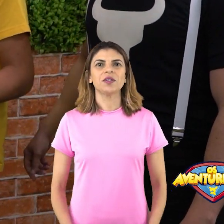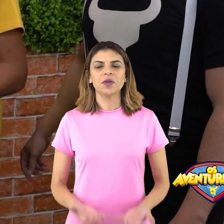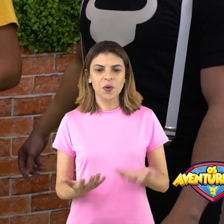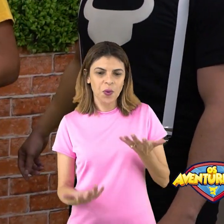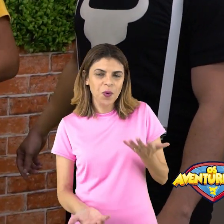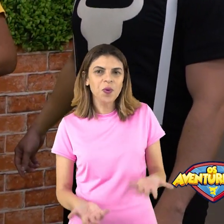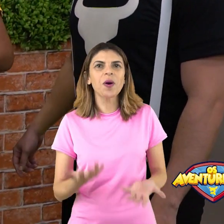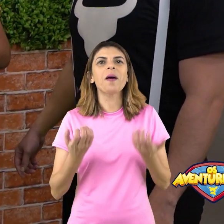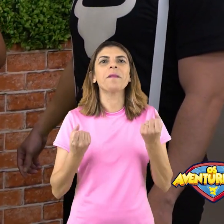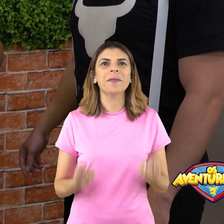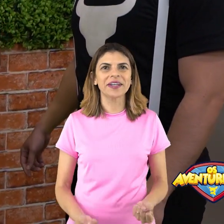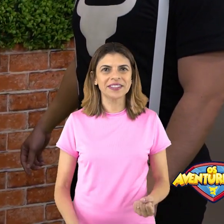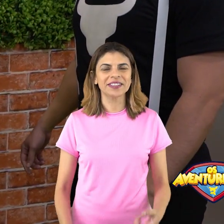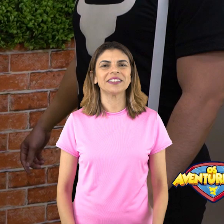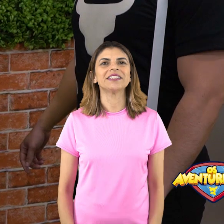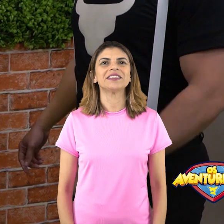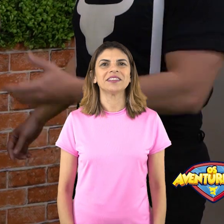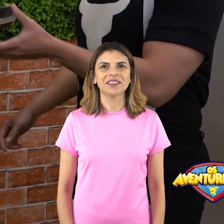Ui!